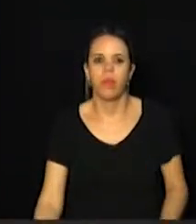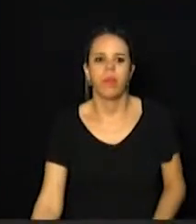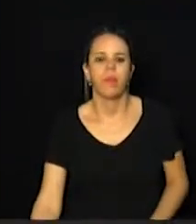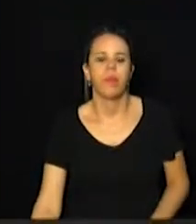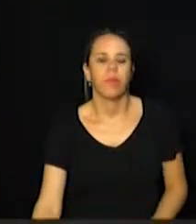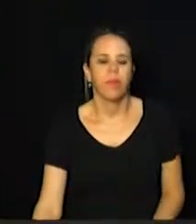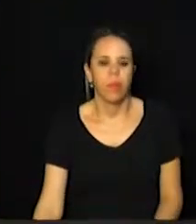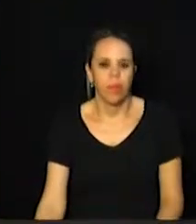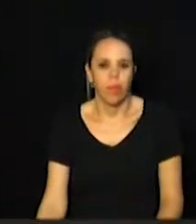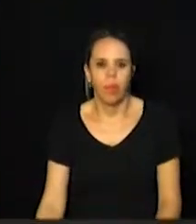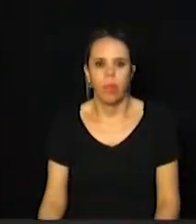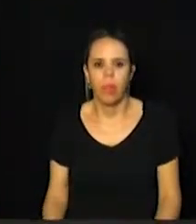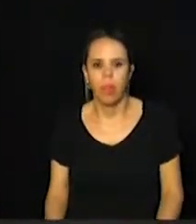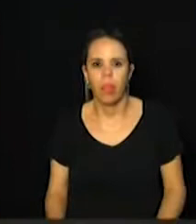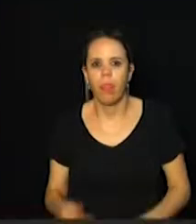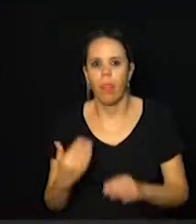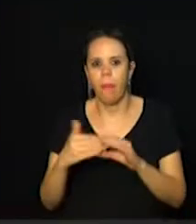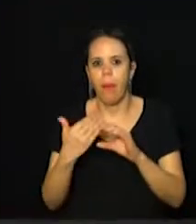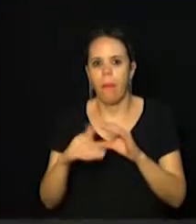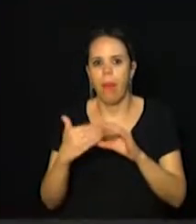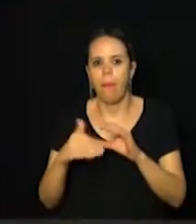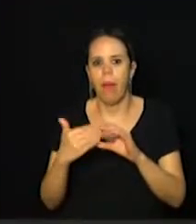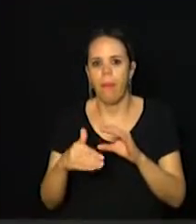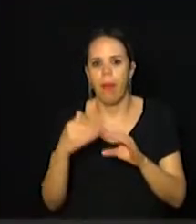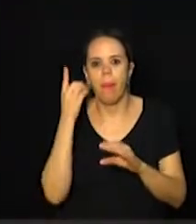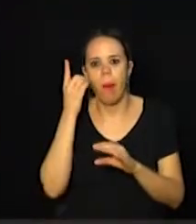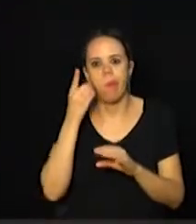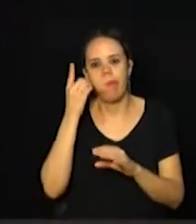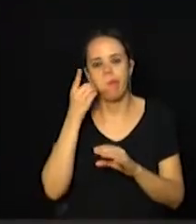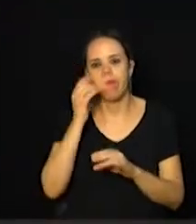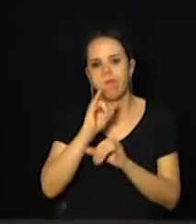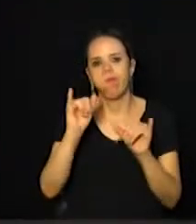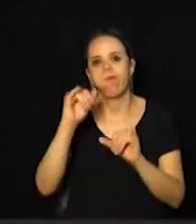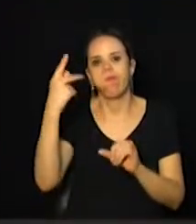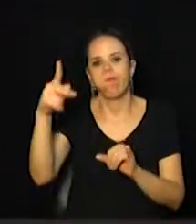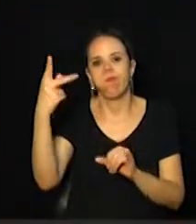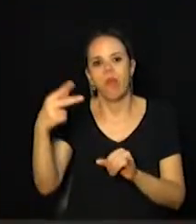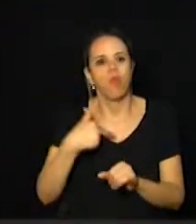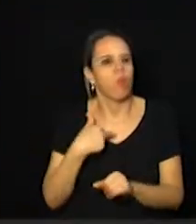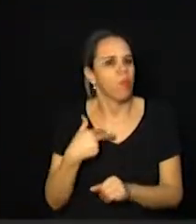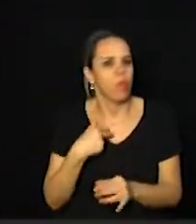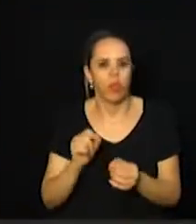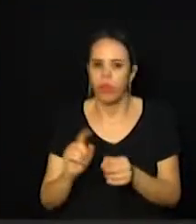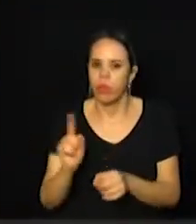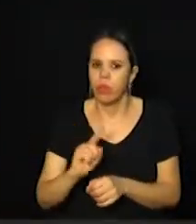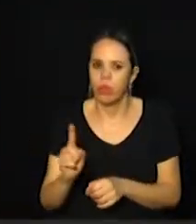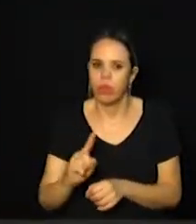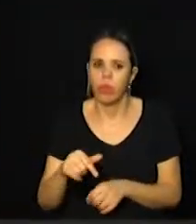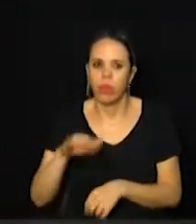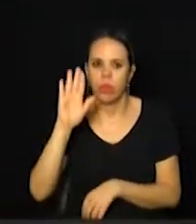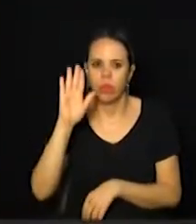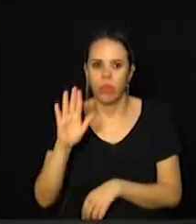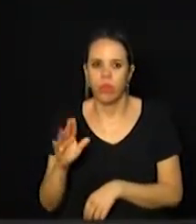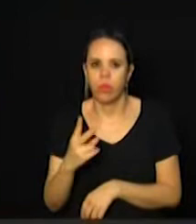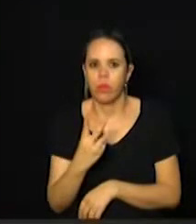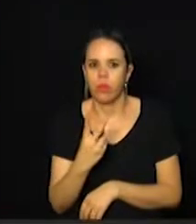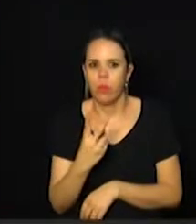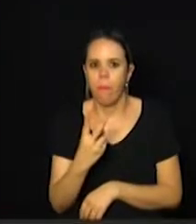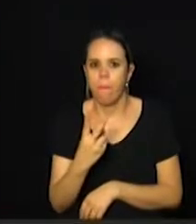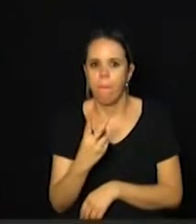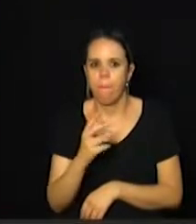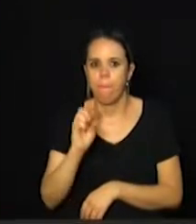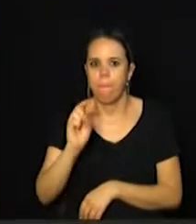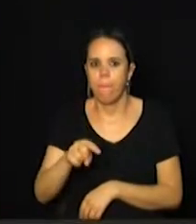eu já a caixa desses Deputado Fala para eles que eles não podem fazer isso com mais de